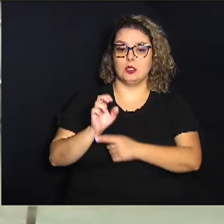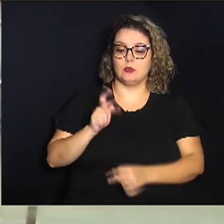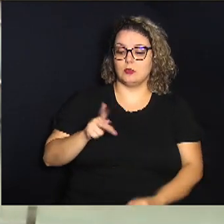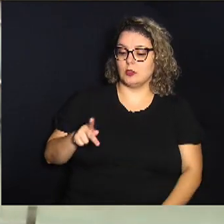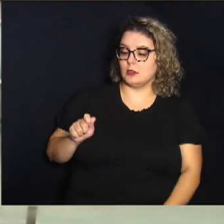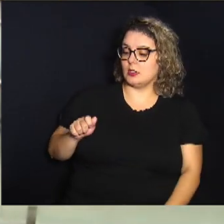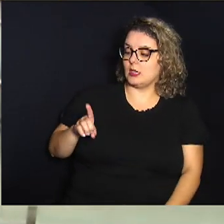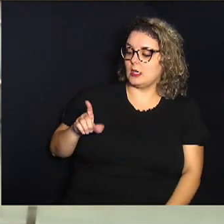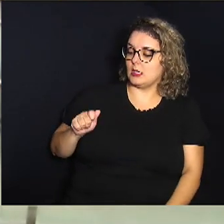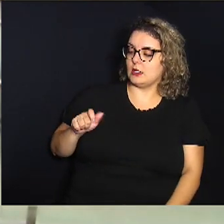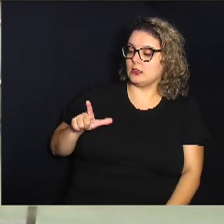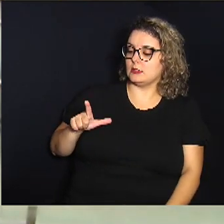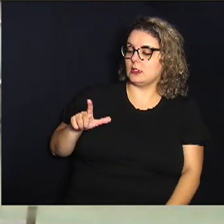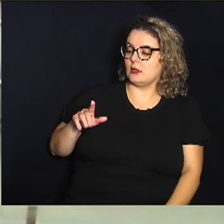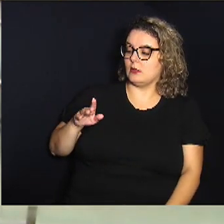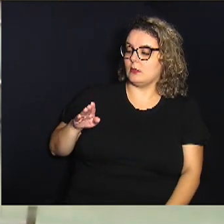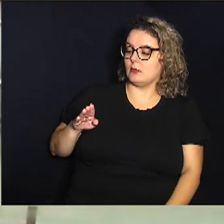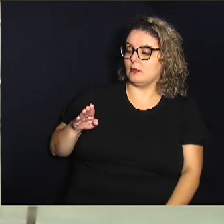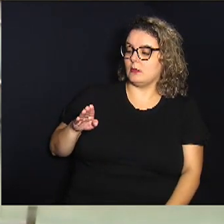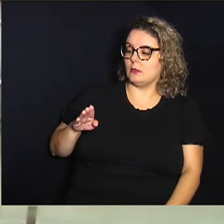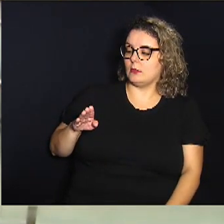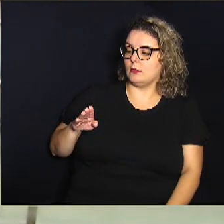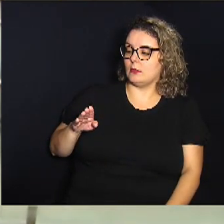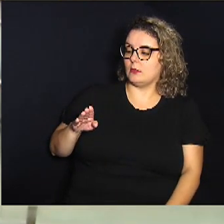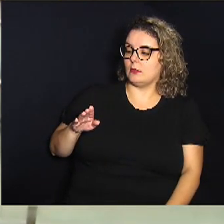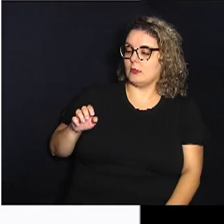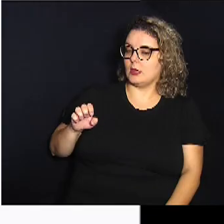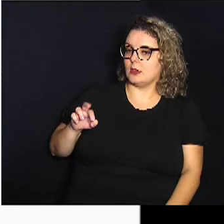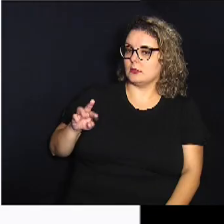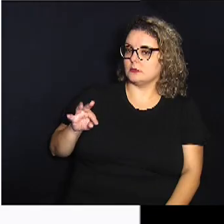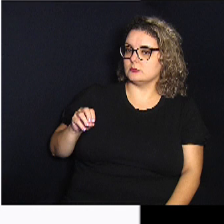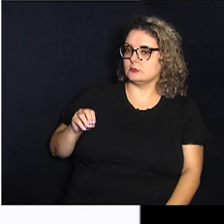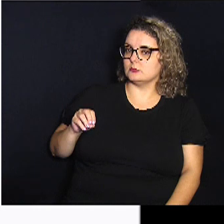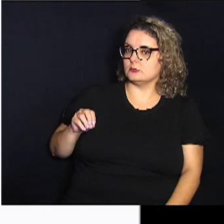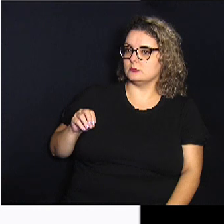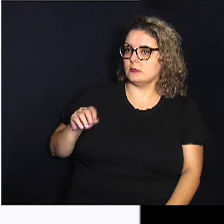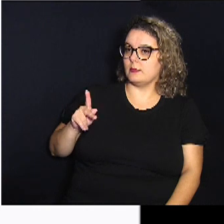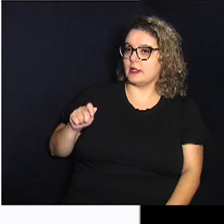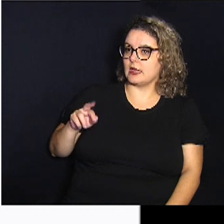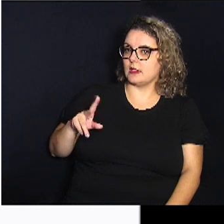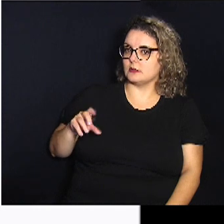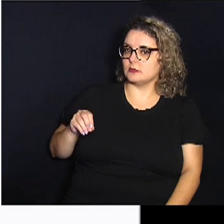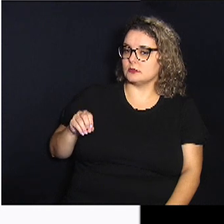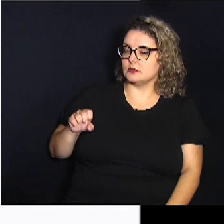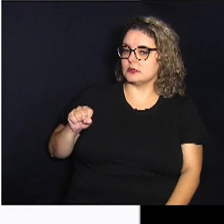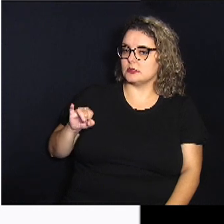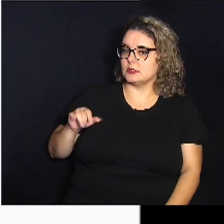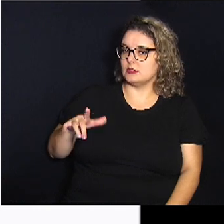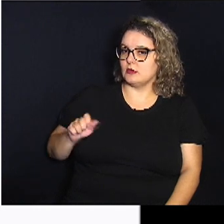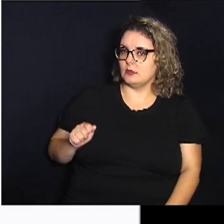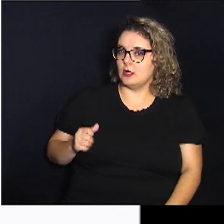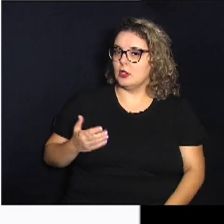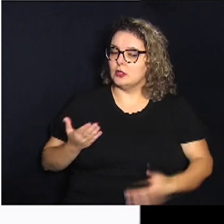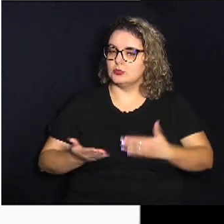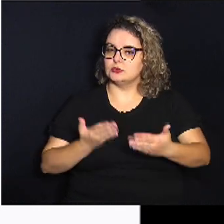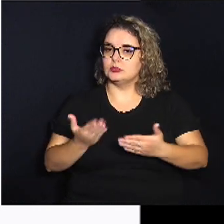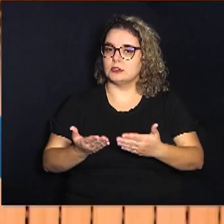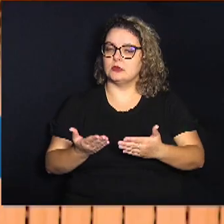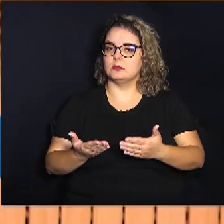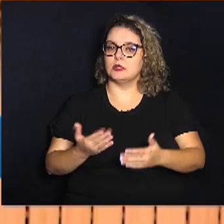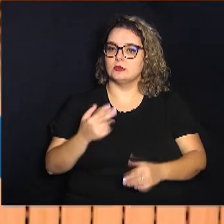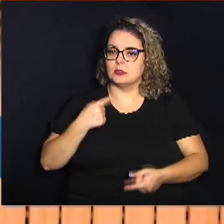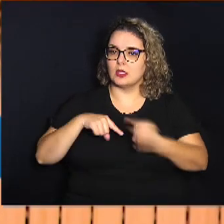Adalberto Prado e Silva. O tema debatido foi a importância da família no tratamento e recuperação do dependente